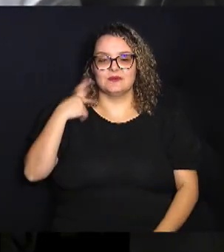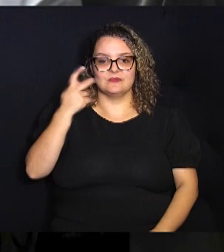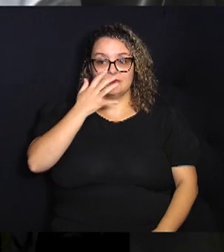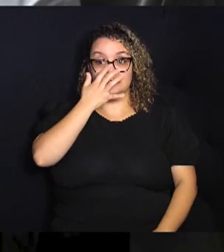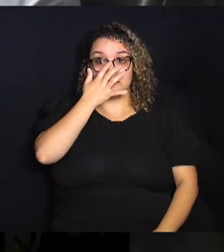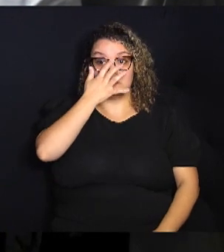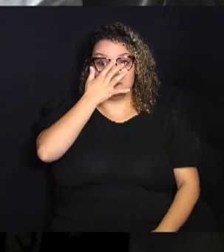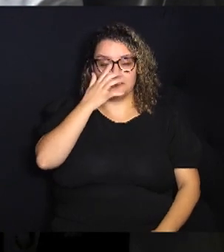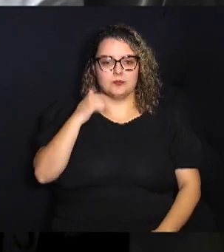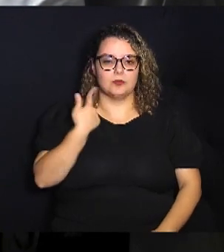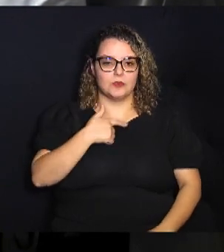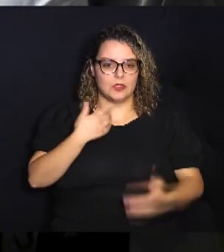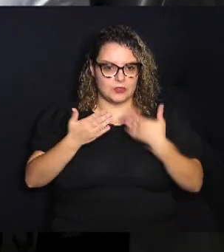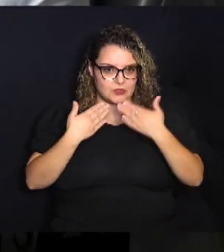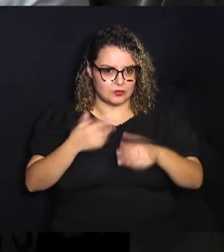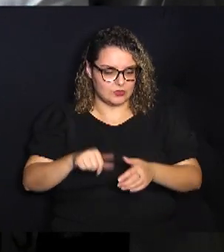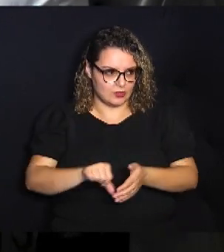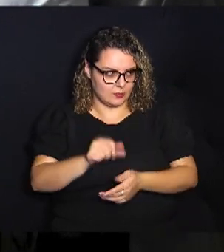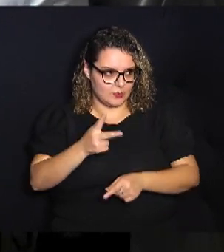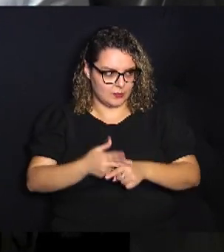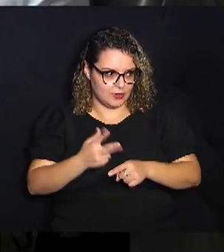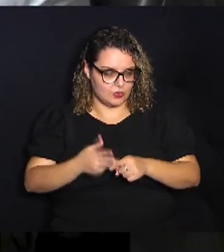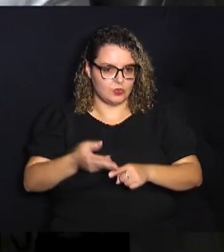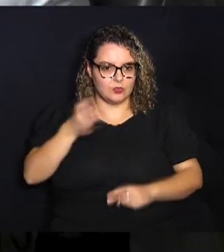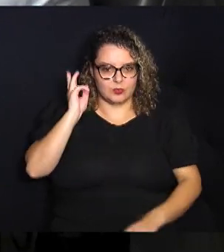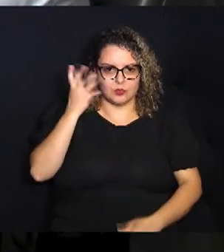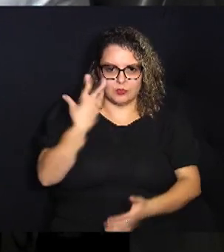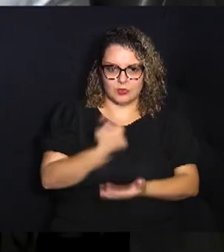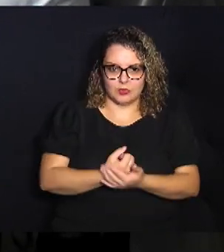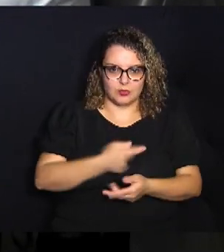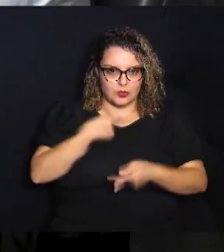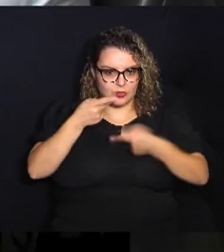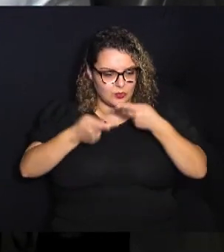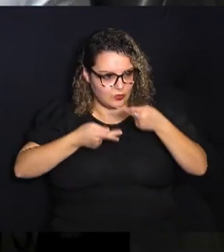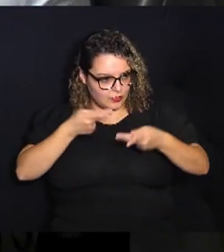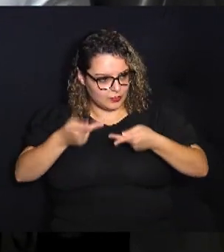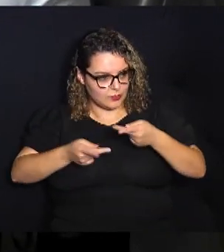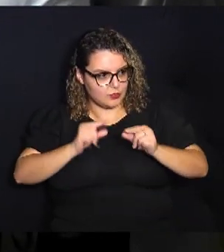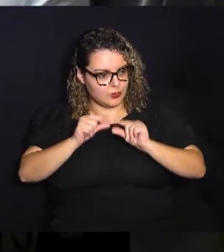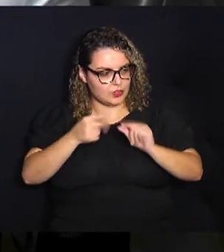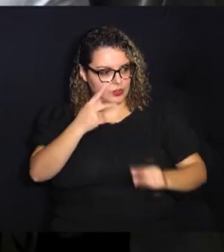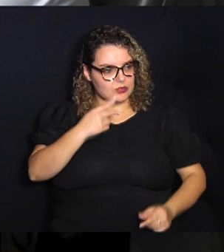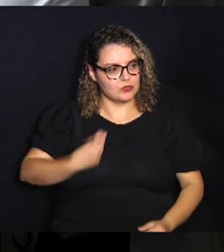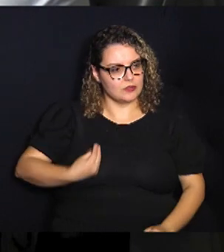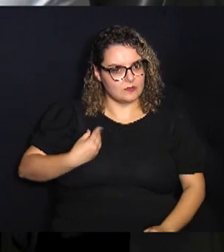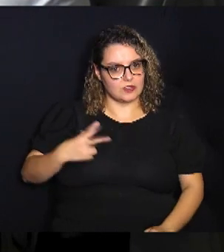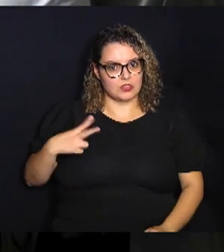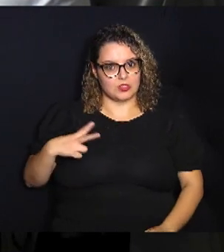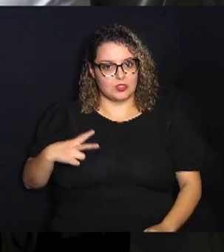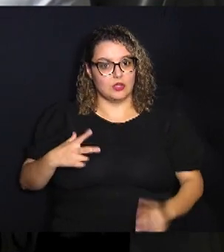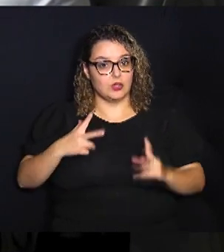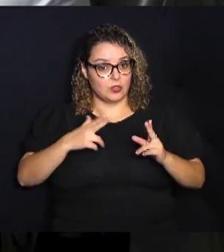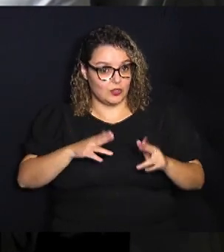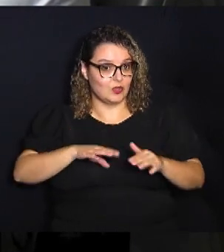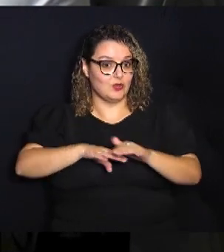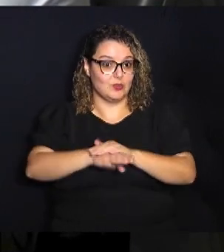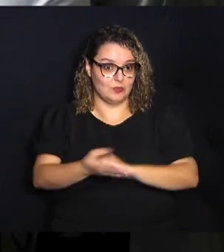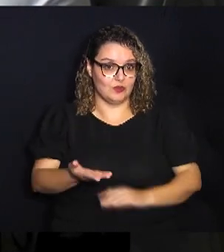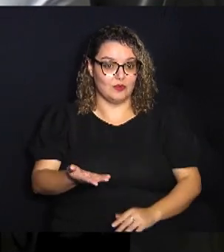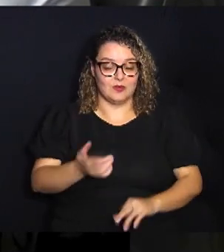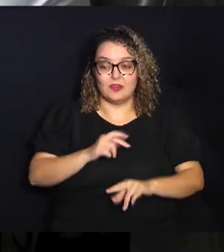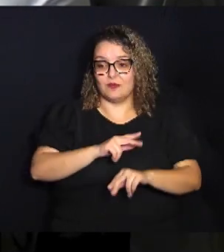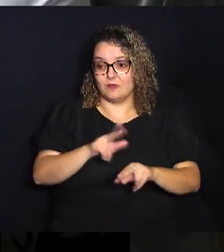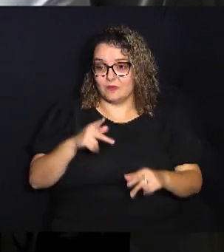gente conversou na primeira temporada do nosso podcast um pouquinho sobre a sua trajetória pessoal e, assim como é de praxe em muitos